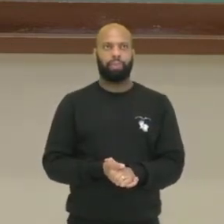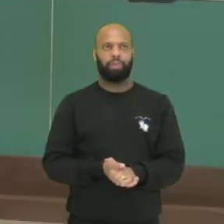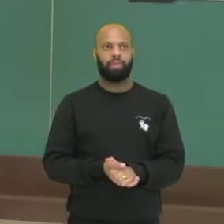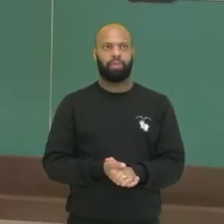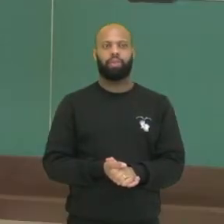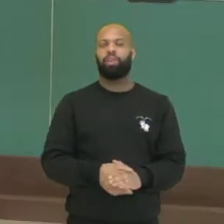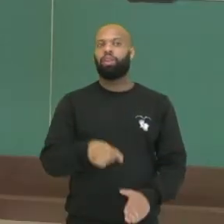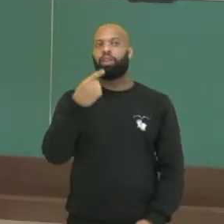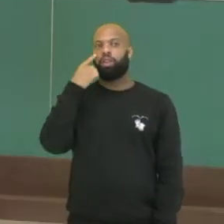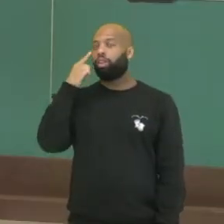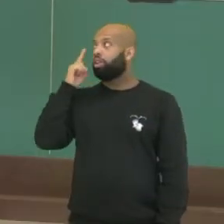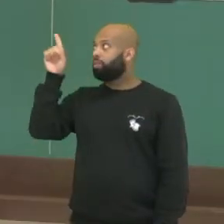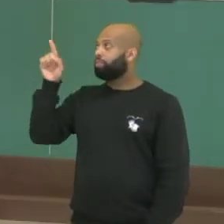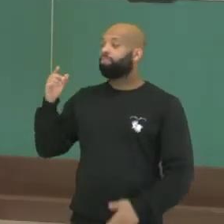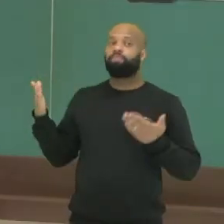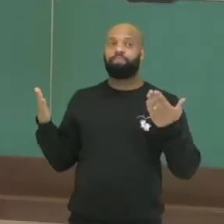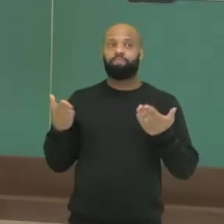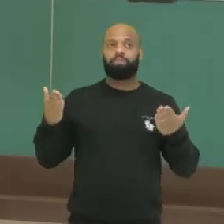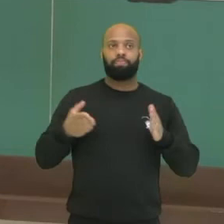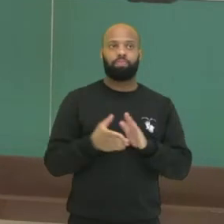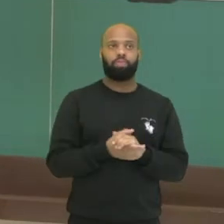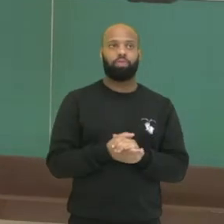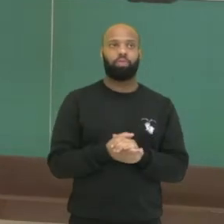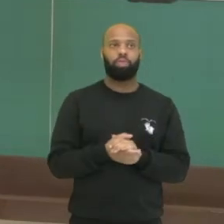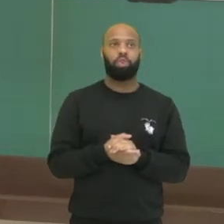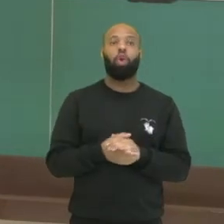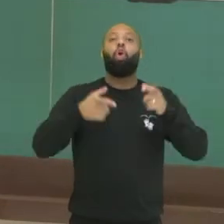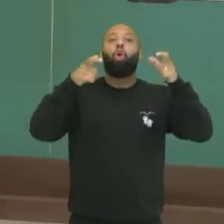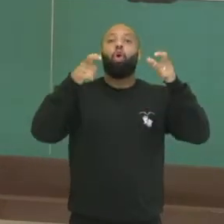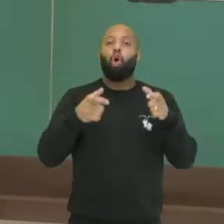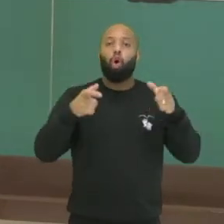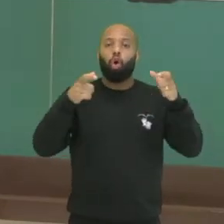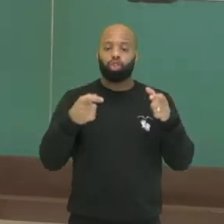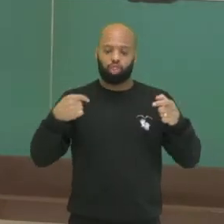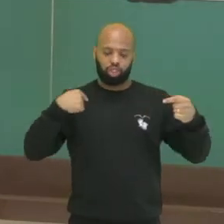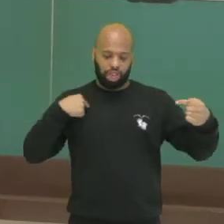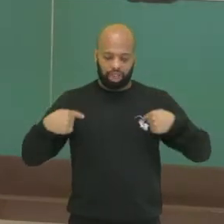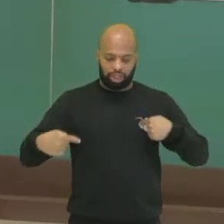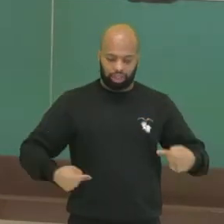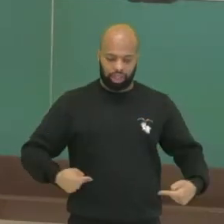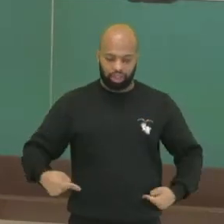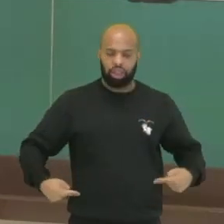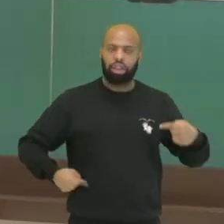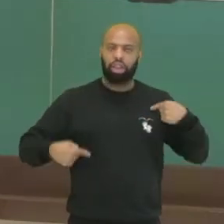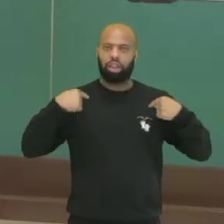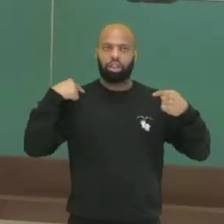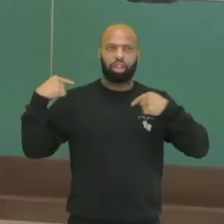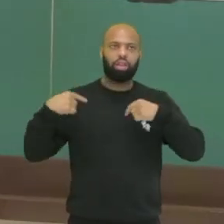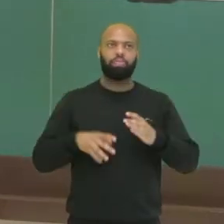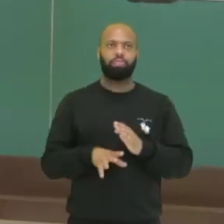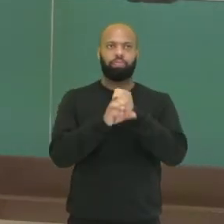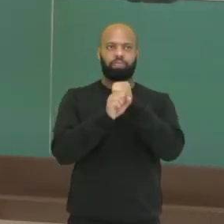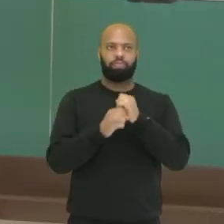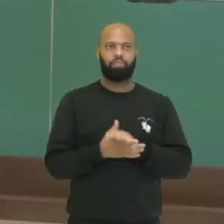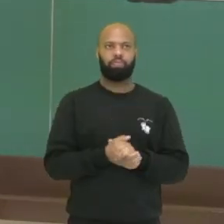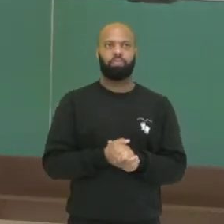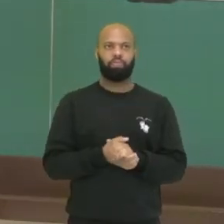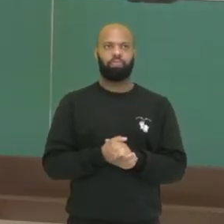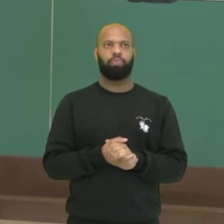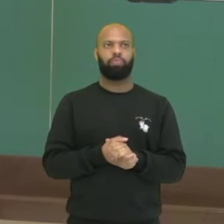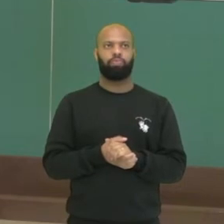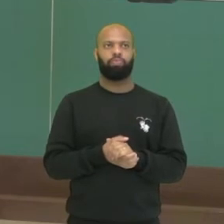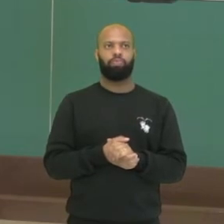Nós temos então as zonas de pontuação na esgrima. Nós temos a zona de